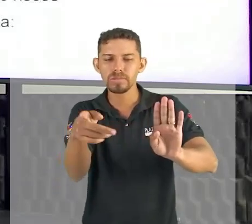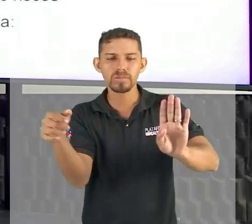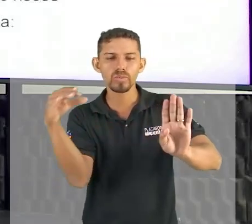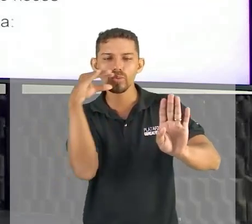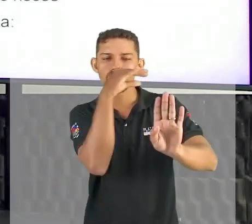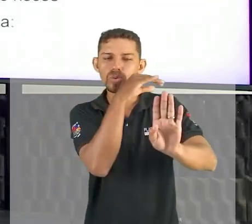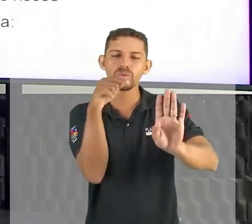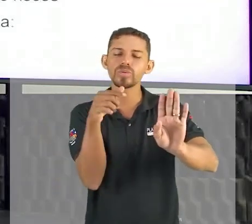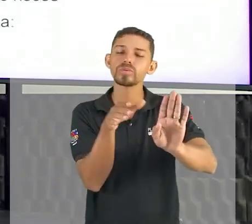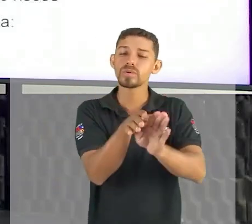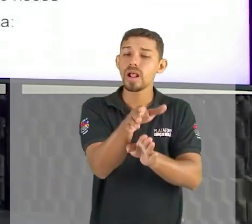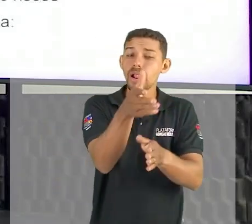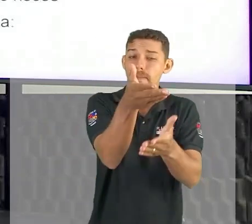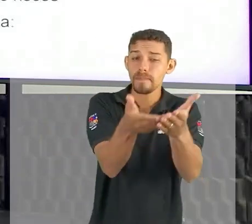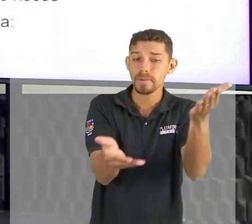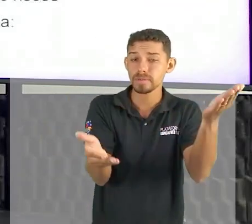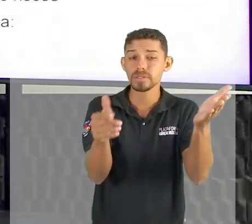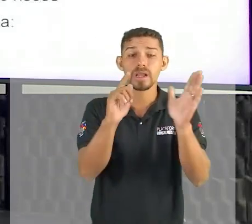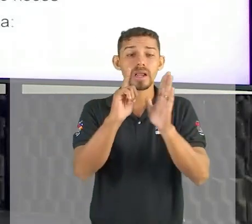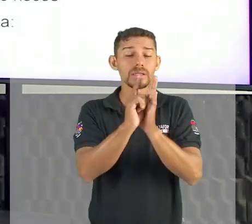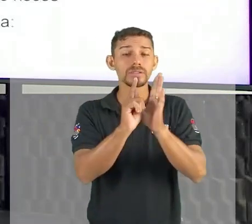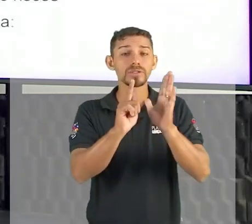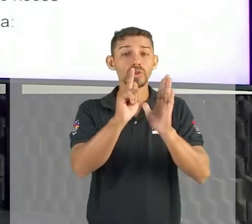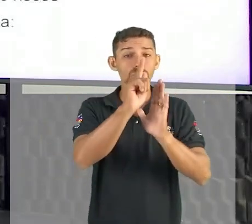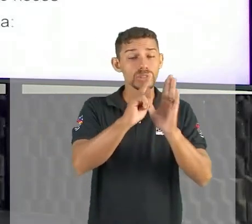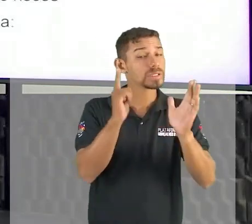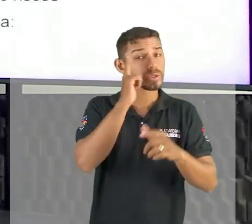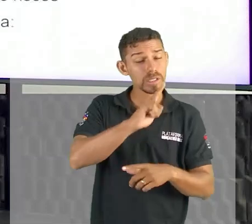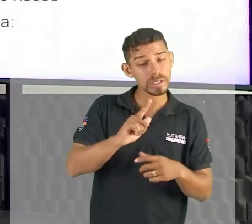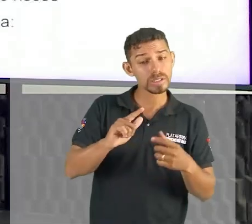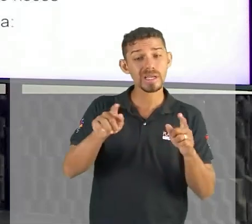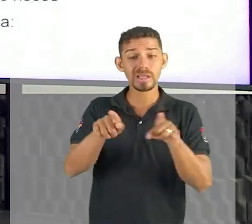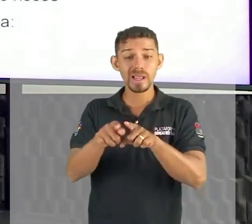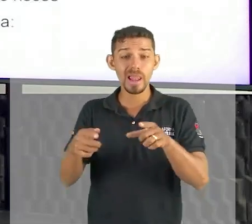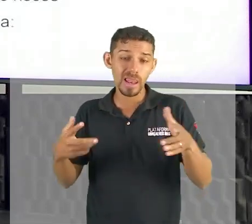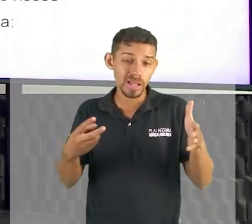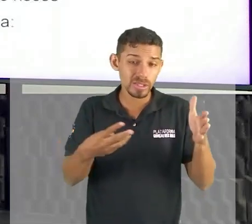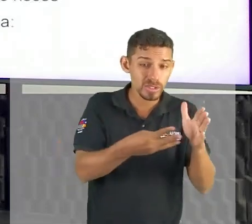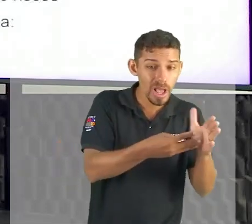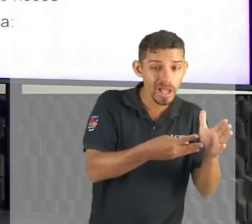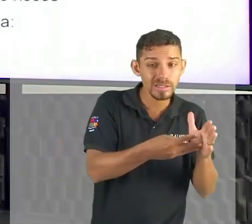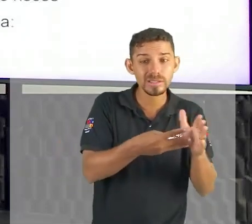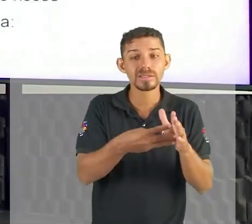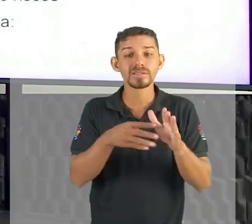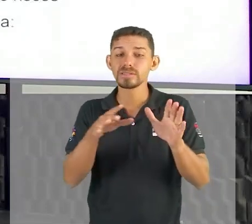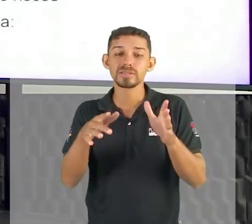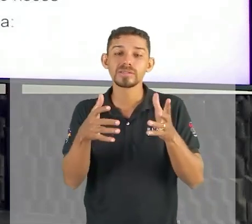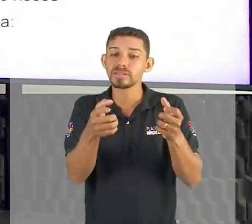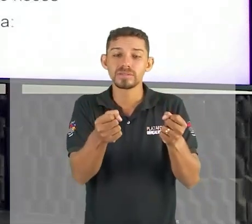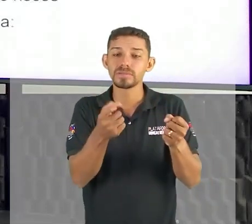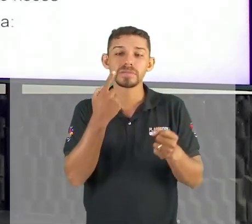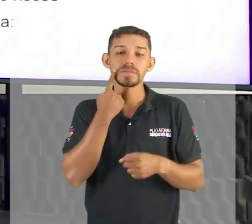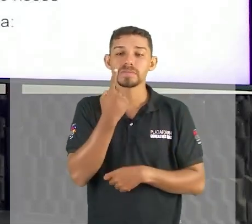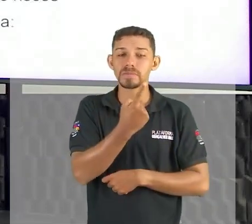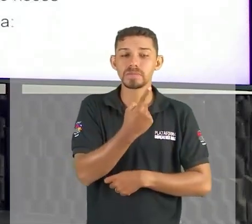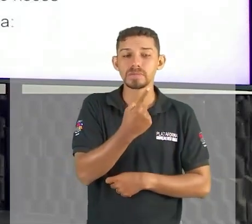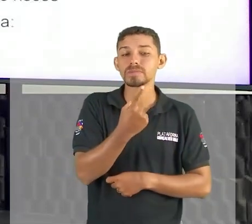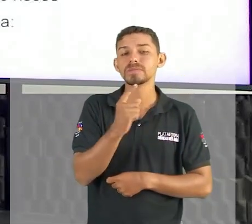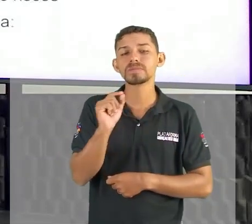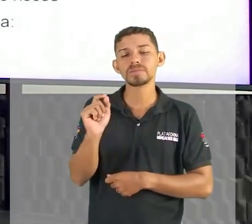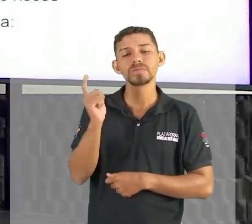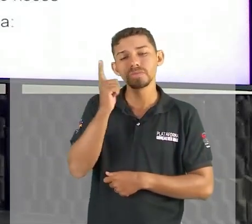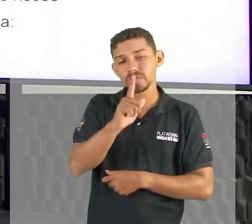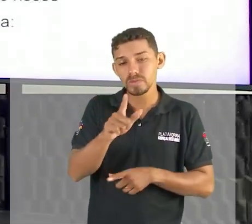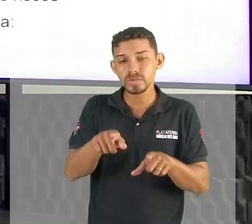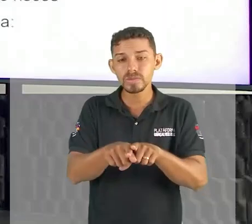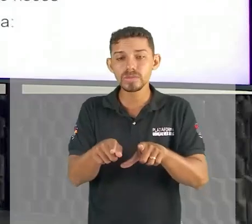garantia que eles sejam ligados em paralelo juntamente a outros aparelhos eletrodomésticos por meio de